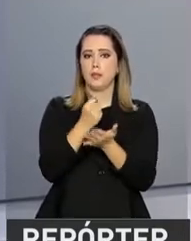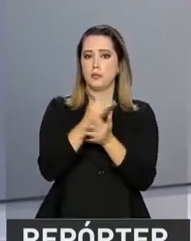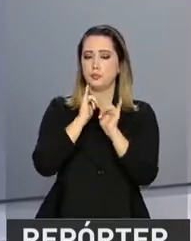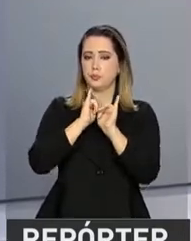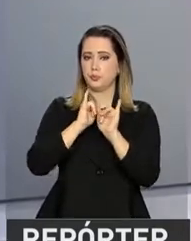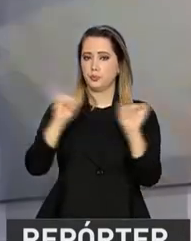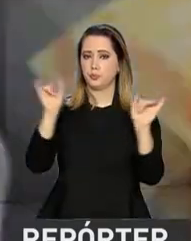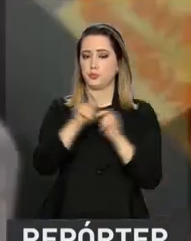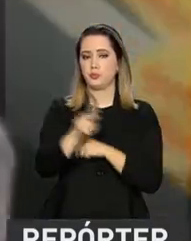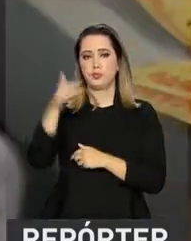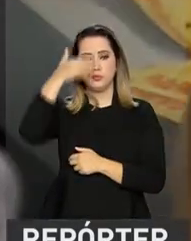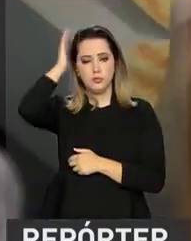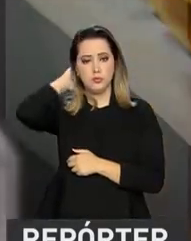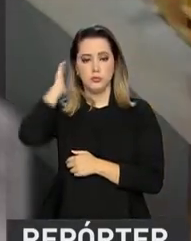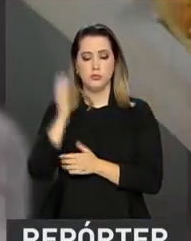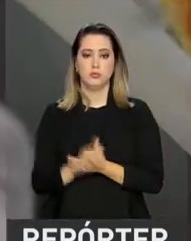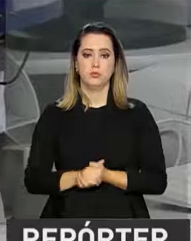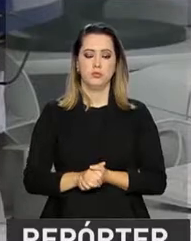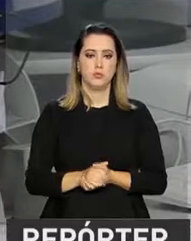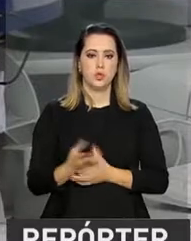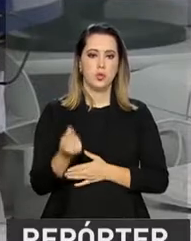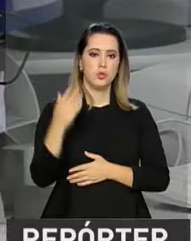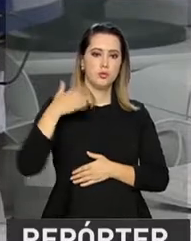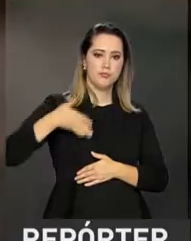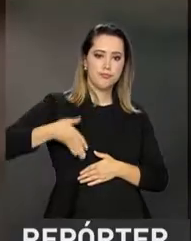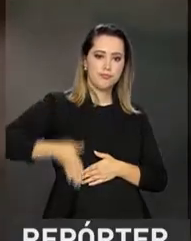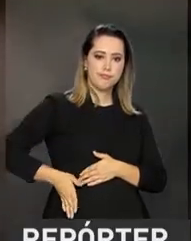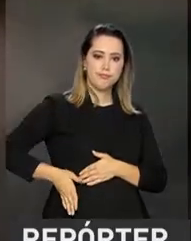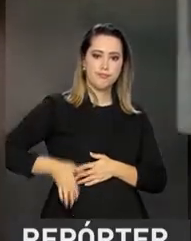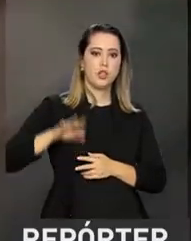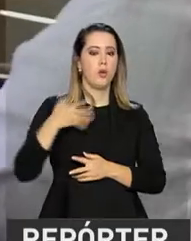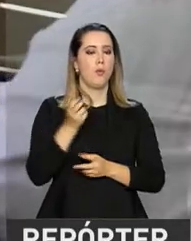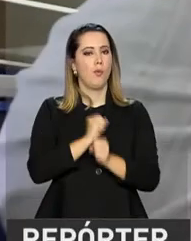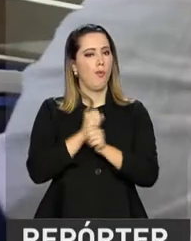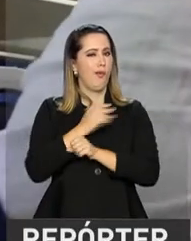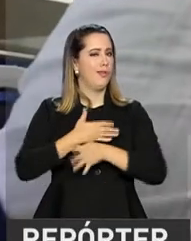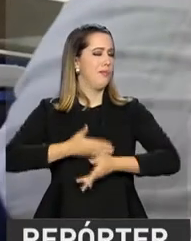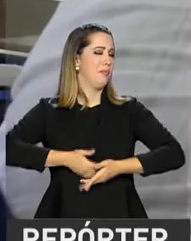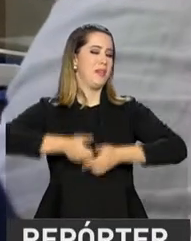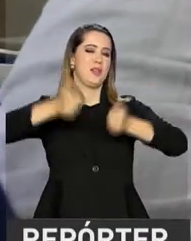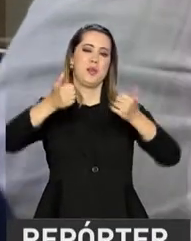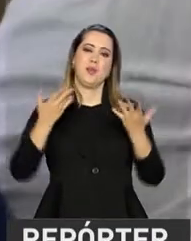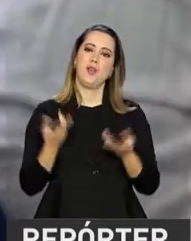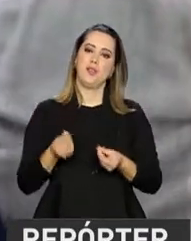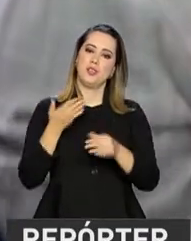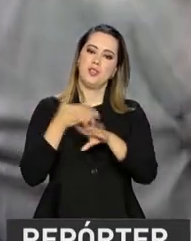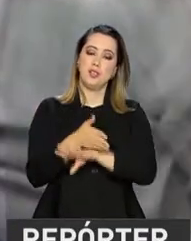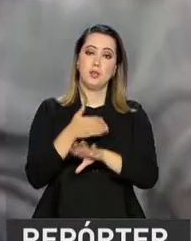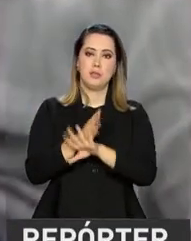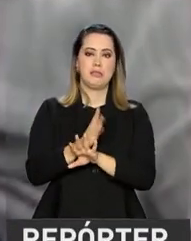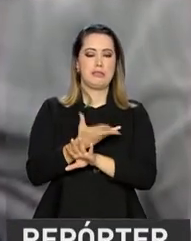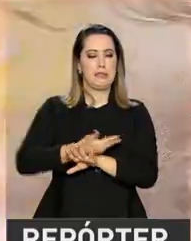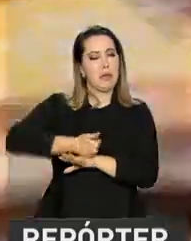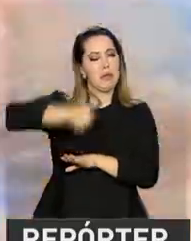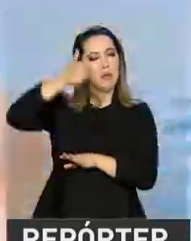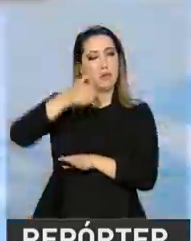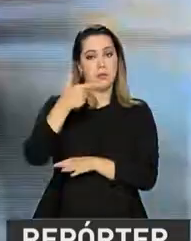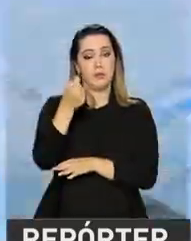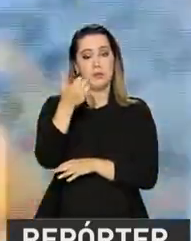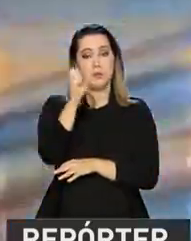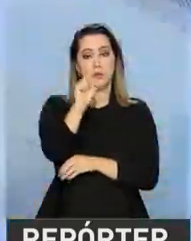temer dinheiro no bolso para um fim de ano mais tranqüilo e uma entrada com o pé direito em